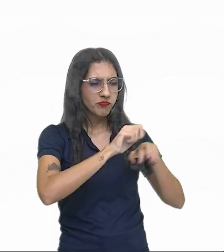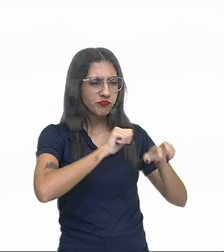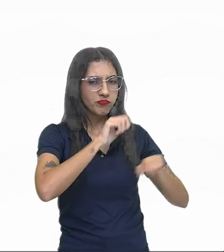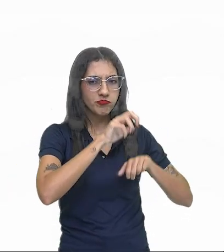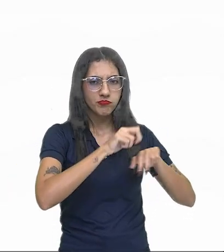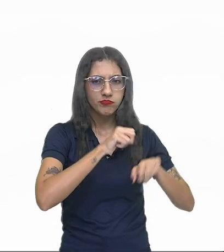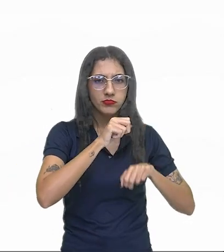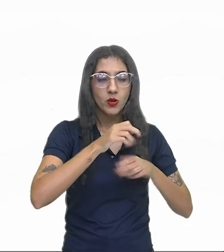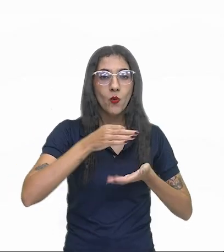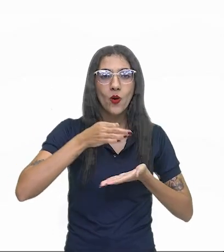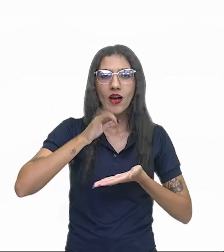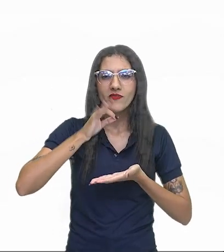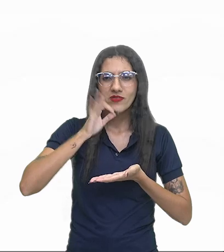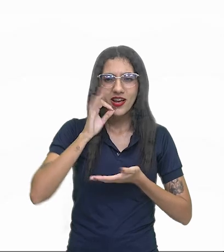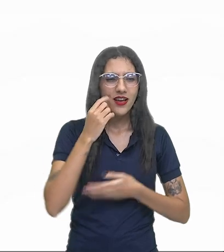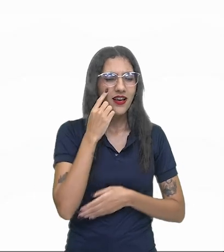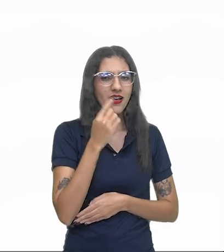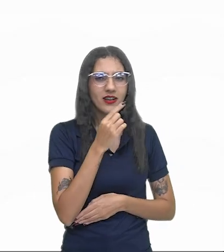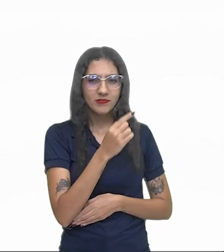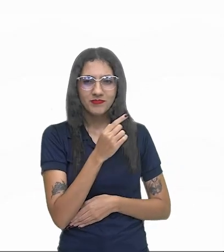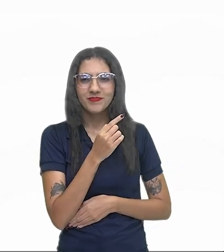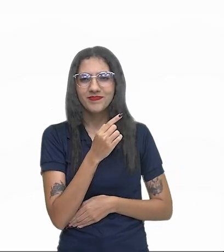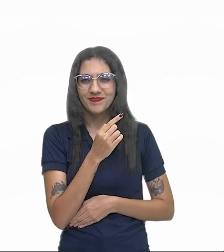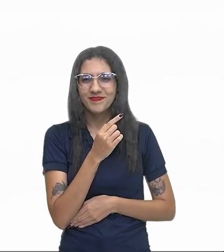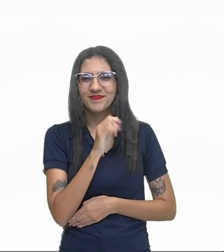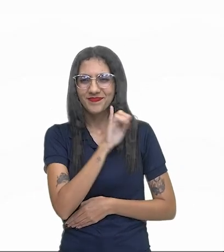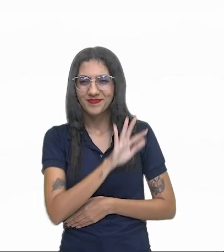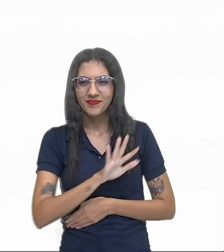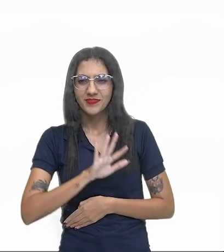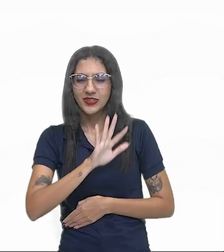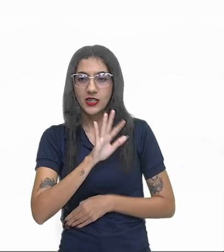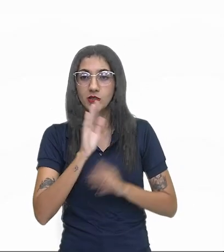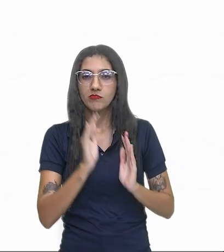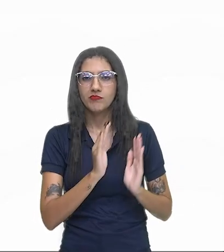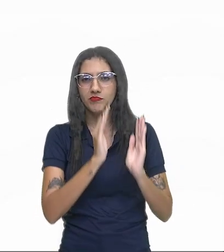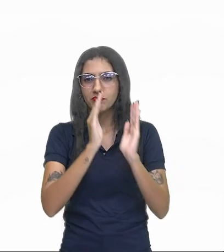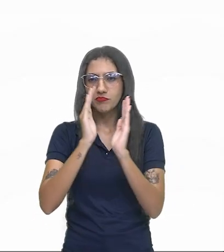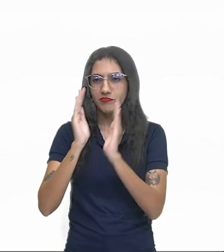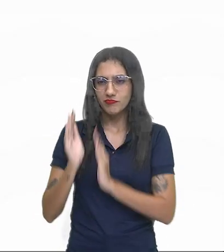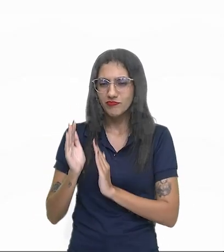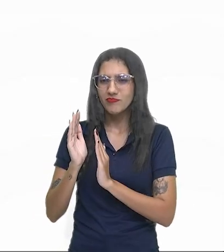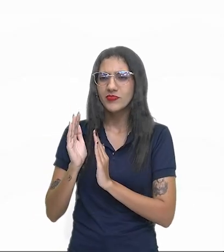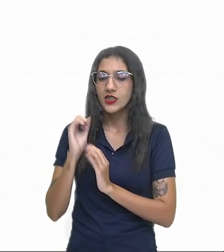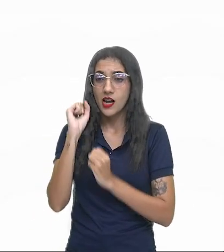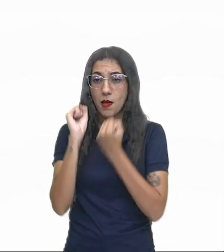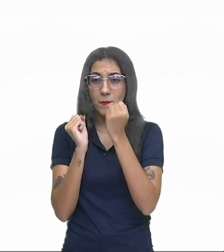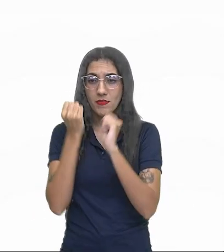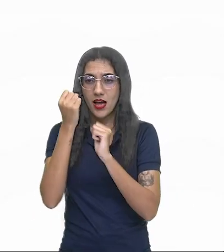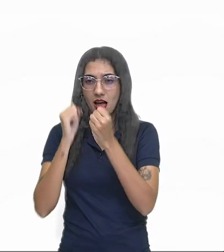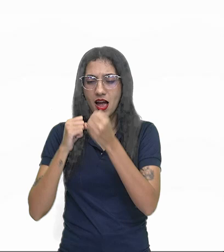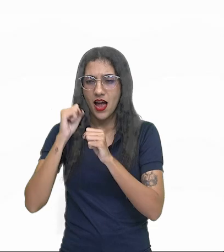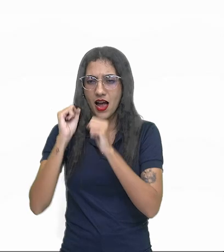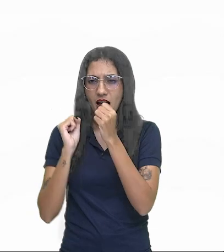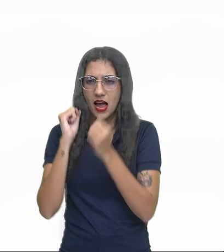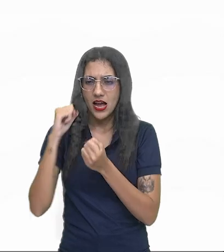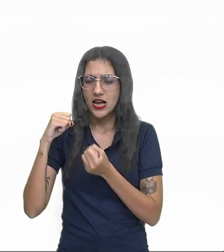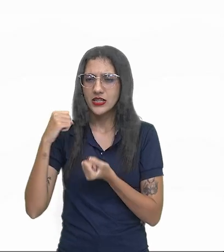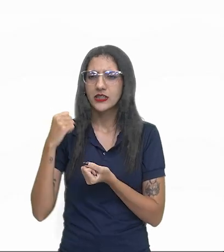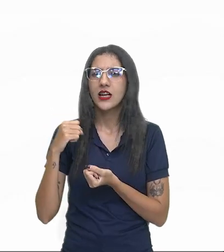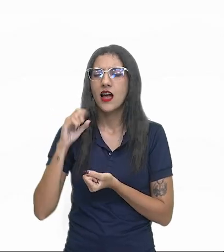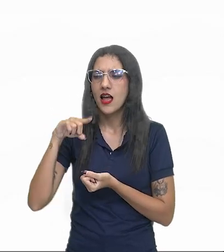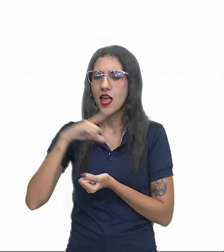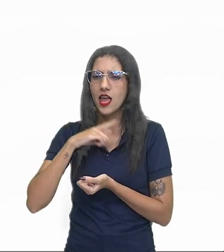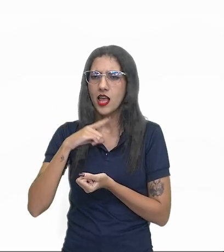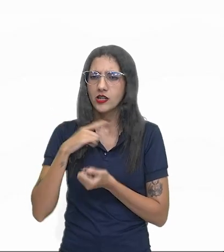café lá na árvore, né? Observem nesse quadro. Depois esse café é preparado, ele é, digamos assim,